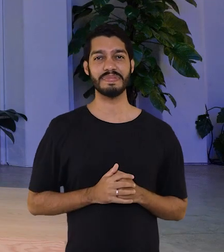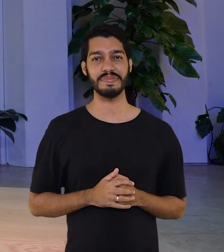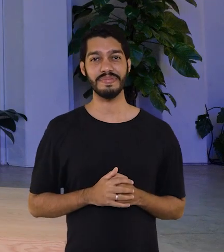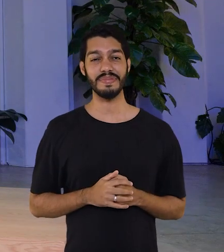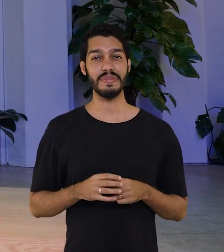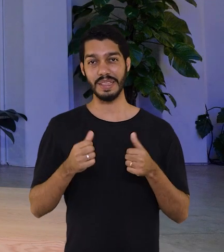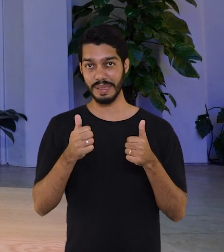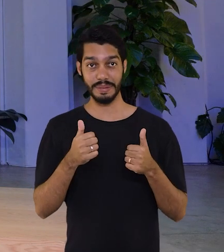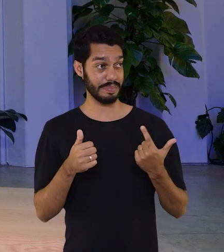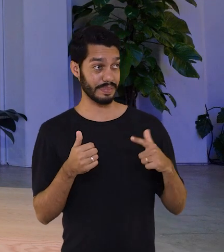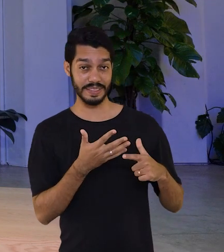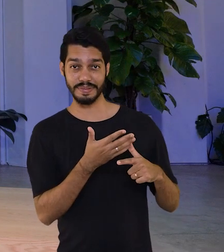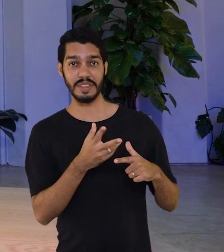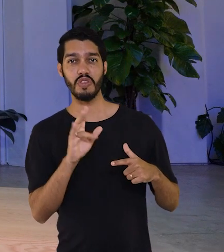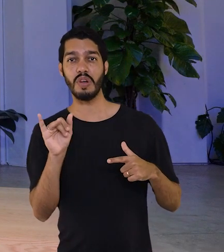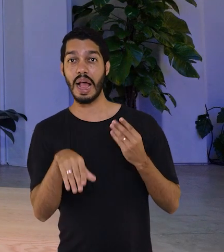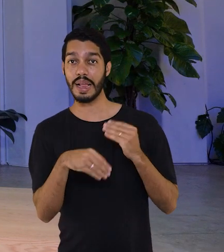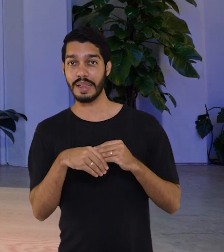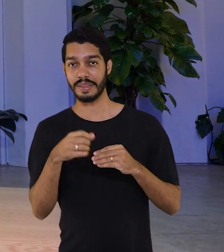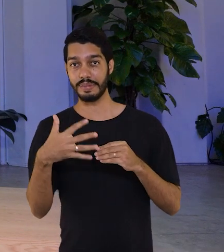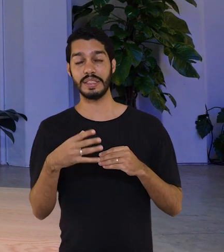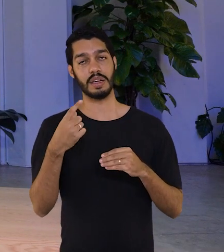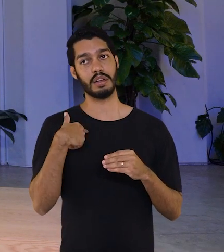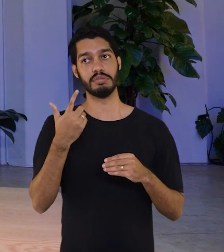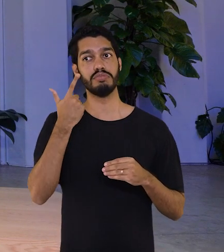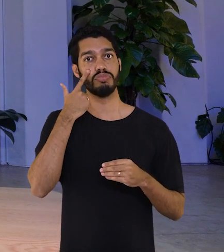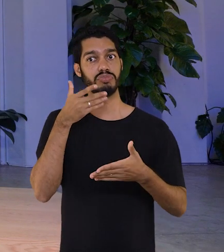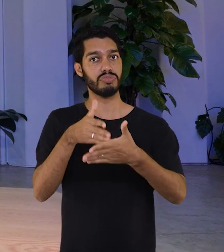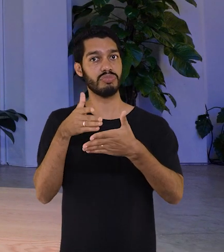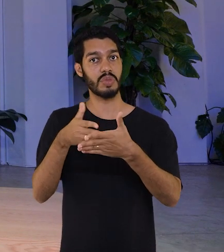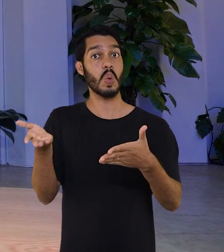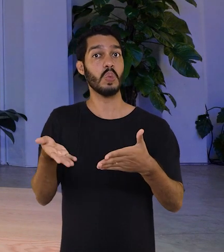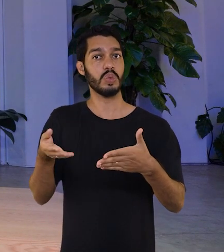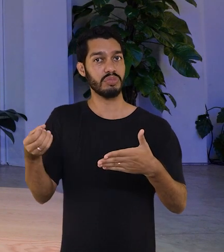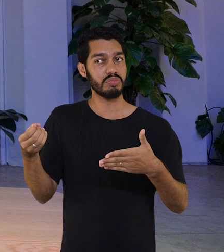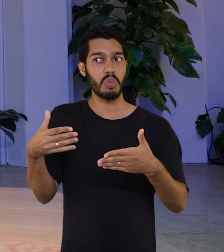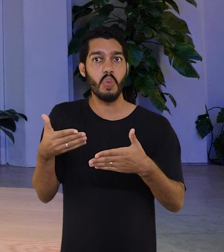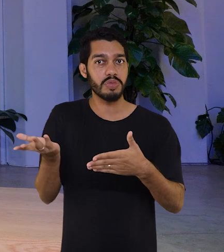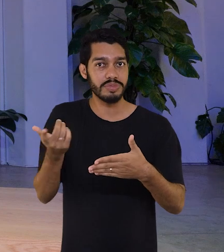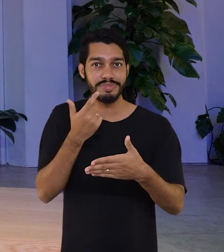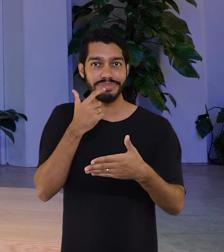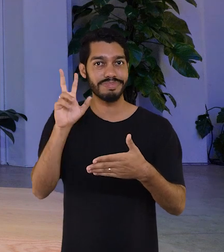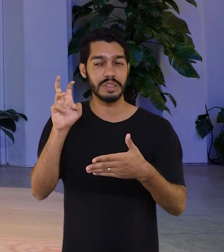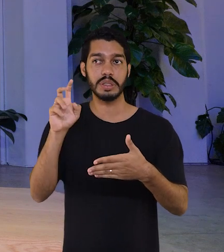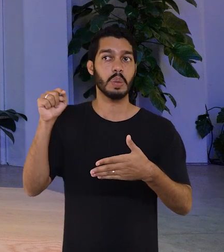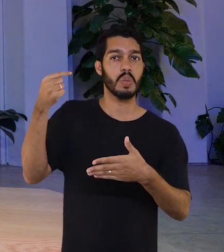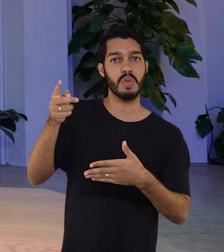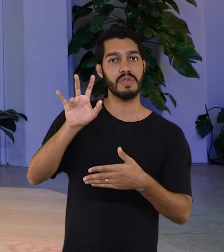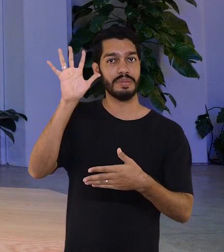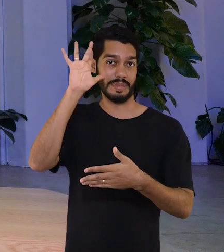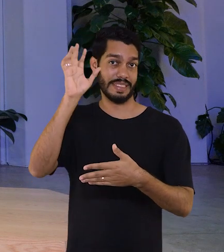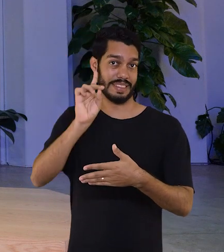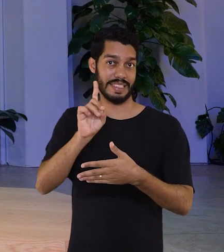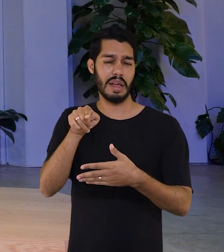minha segunda Não. Vocês querem responder assim, mas super rapidamente, eu acho que é um novo paradigma de mundo que a gente está vivendo, onde isso não vai ser